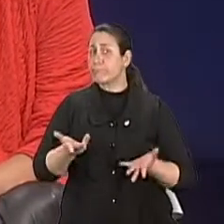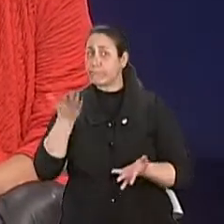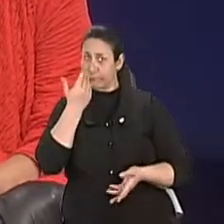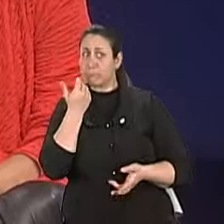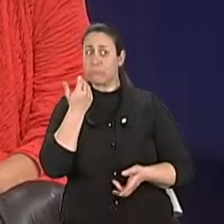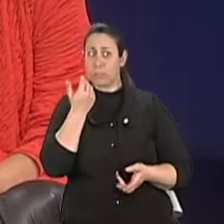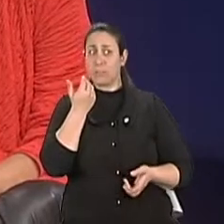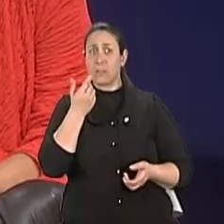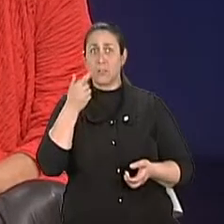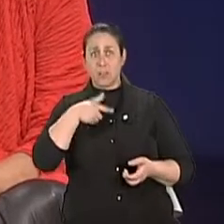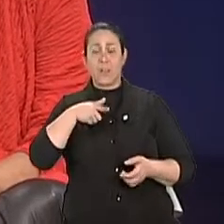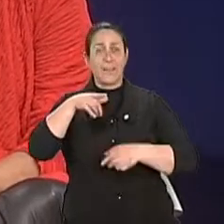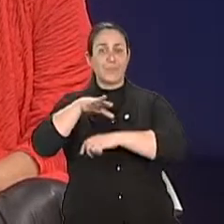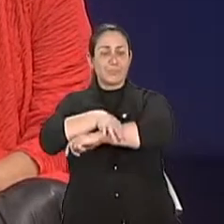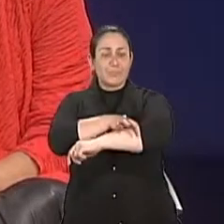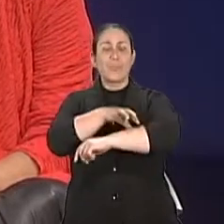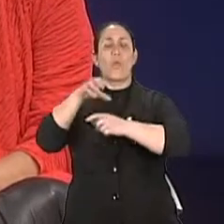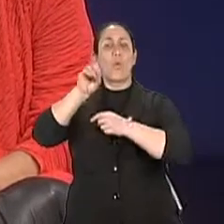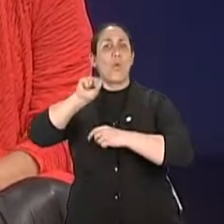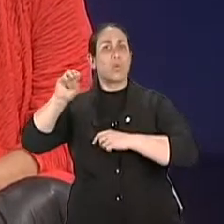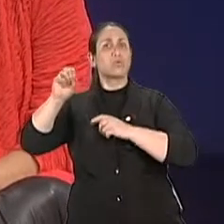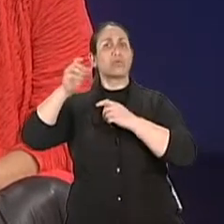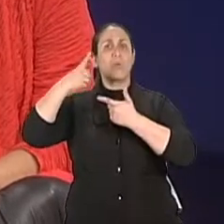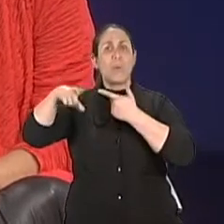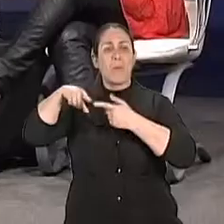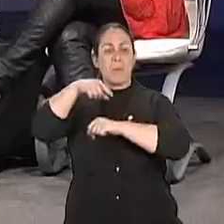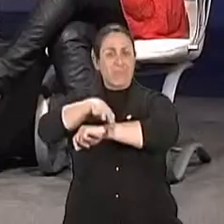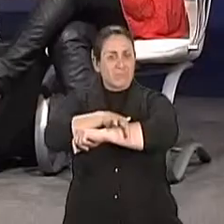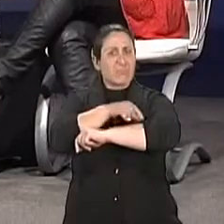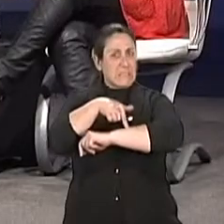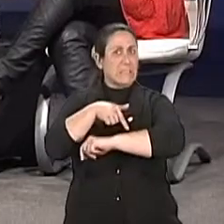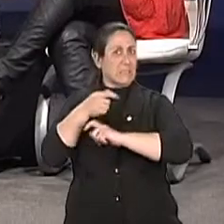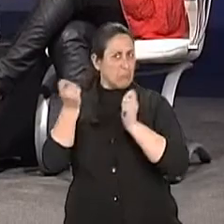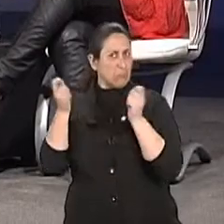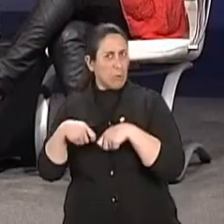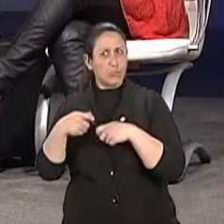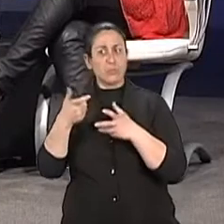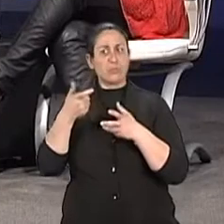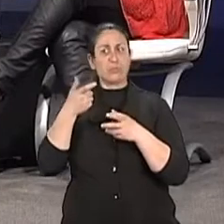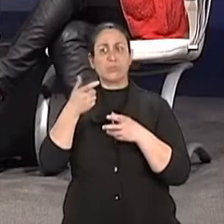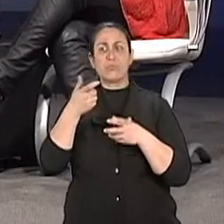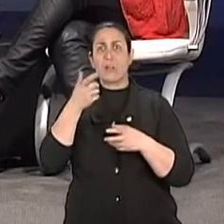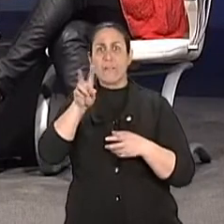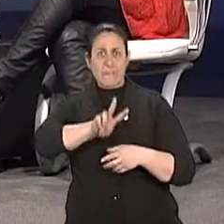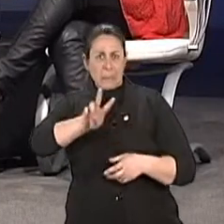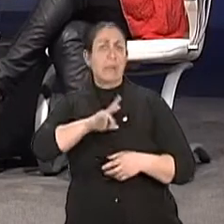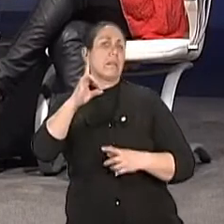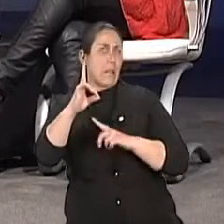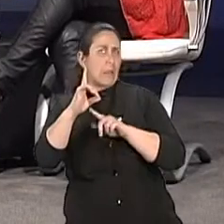à fixação desse cálcio, à fixação da vitamina D no organismo, né? Porque me parece que o problema não é a ingesta da vitamina D, é